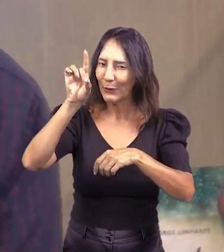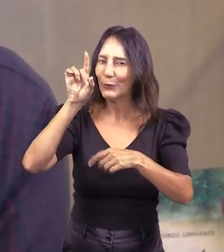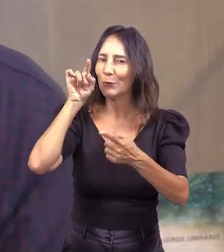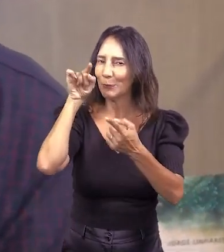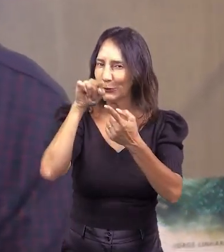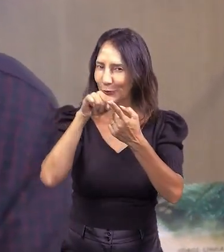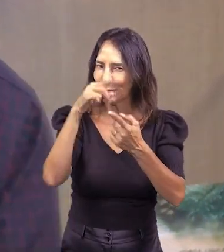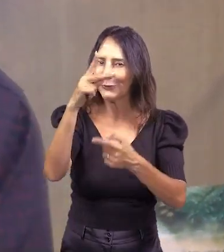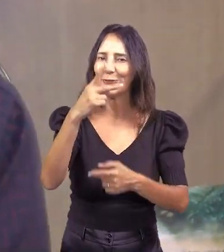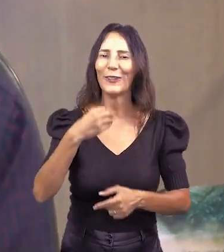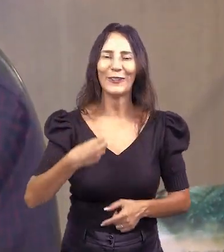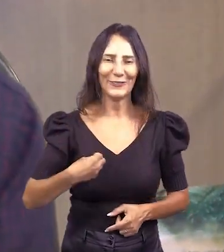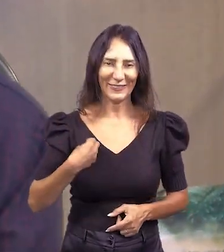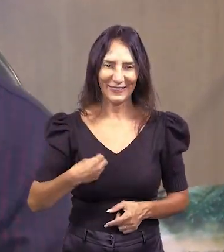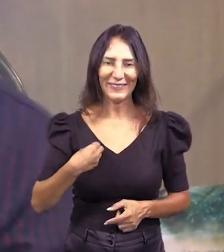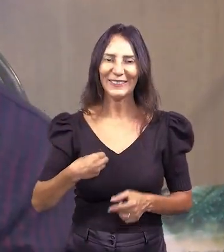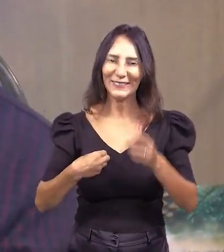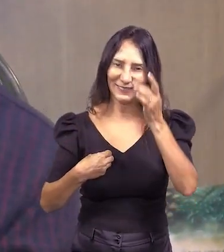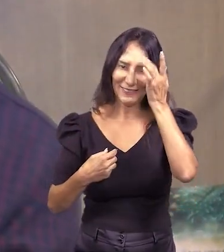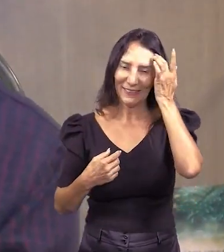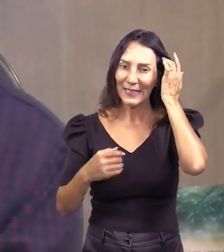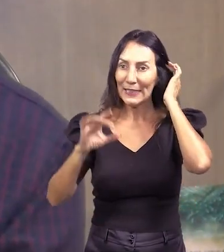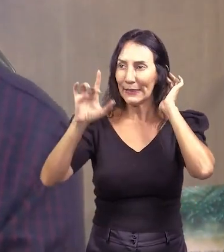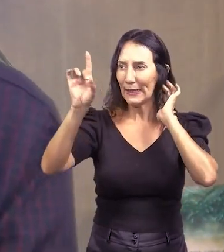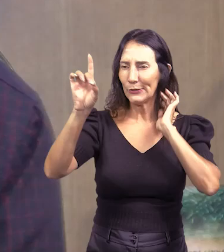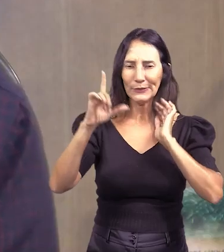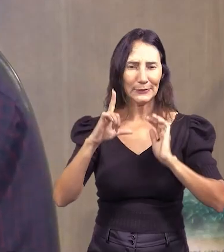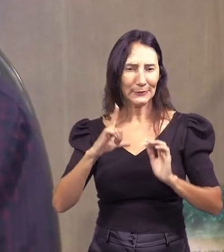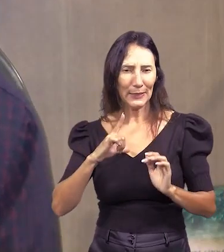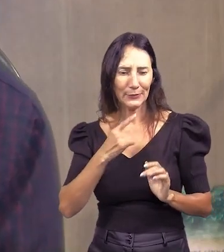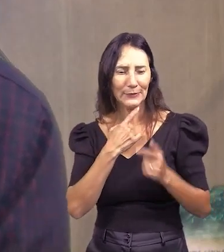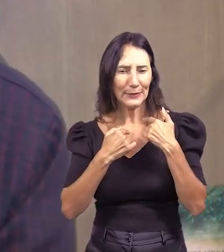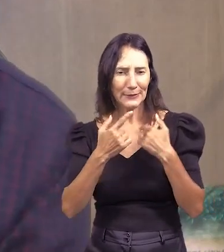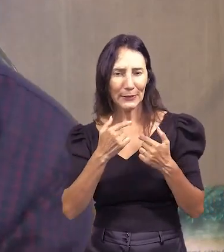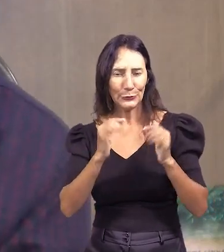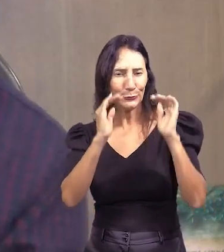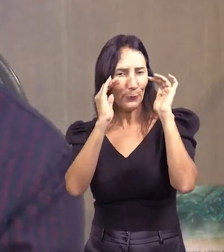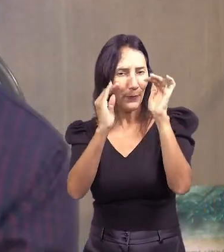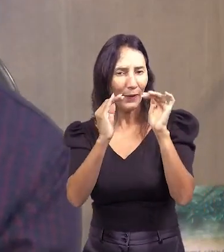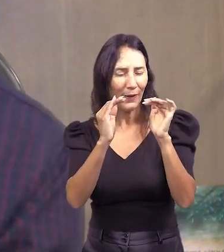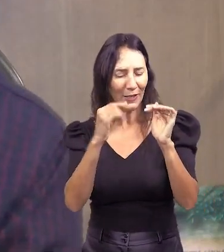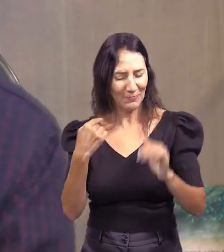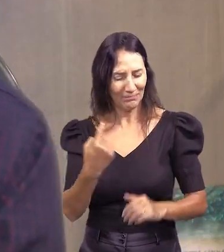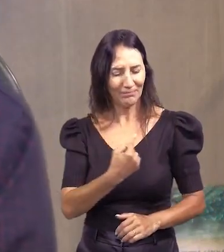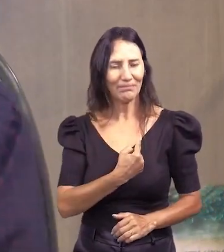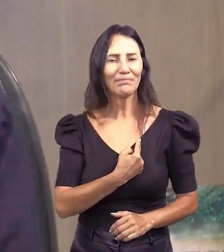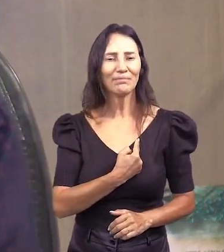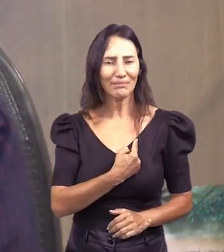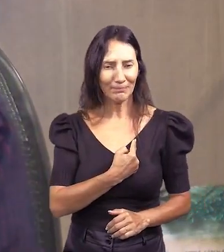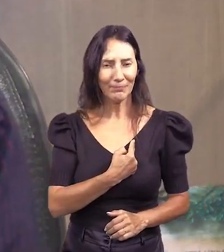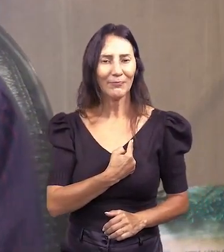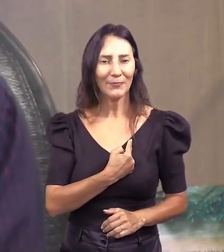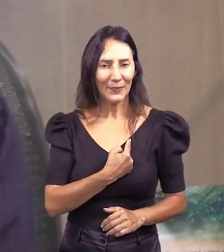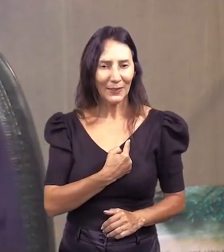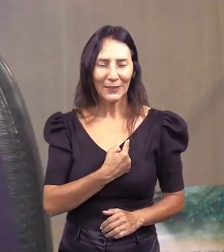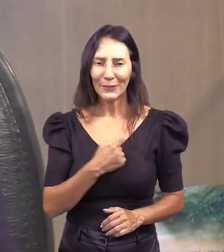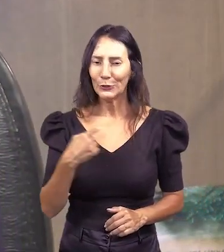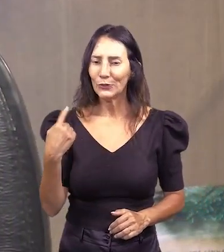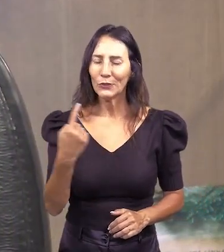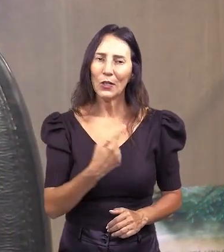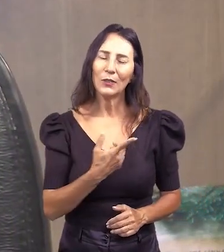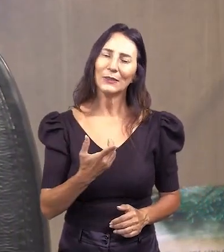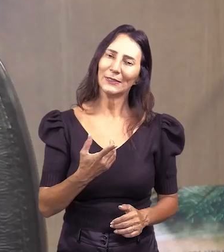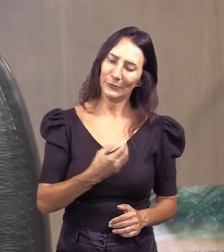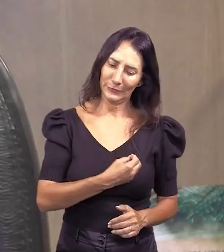um propósito para a sua vida. Deus tem um desejo grandioso de te honrar, de me honrar, de nos honrar. E